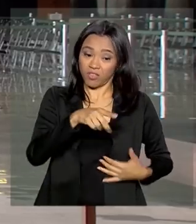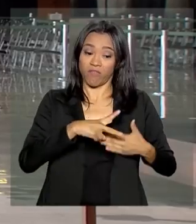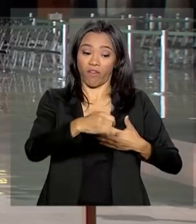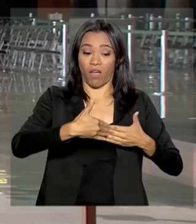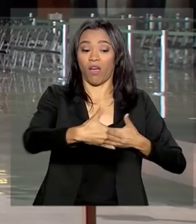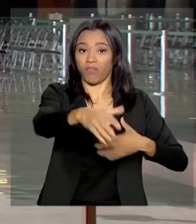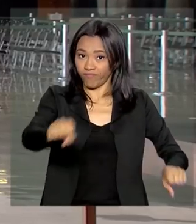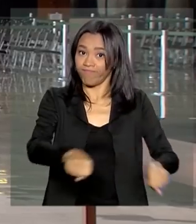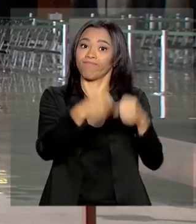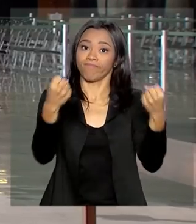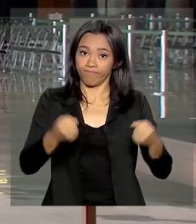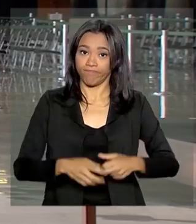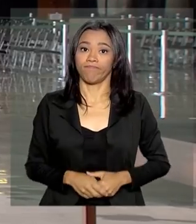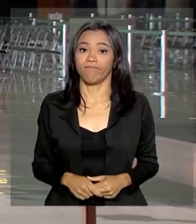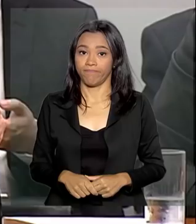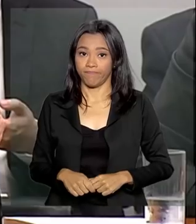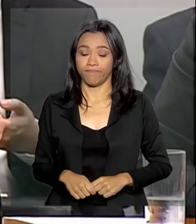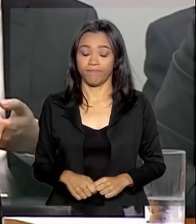está condenado.